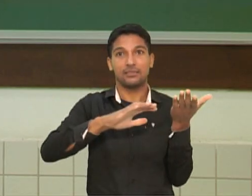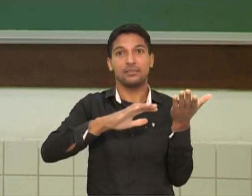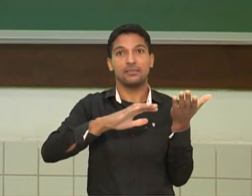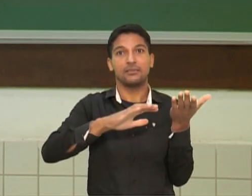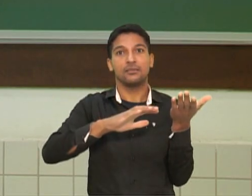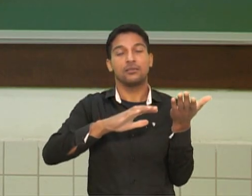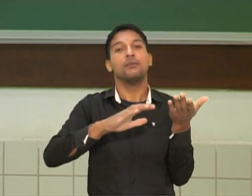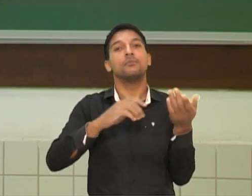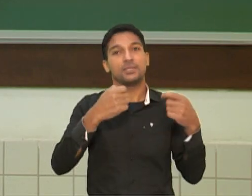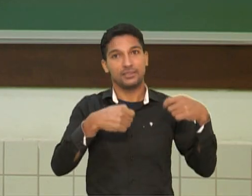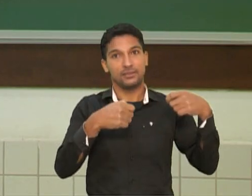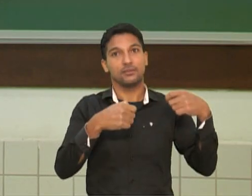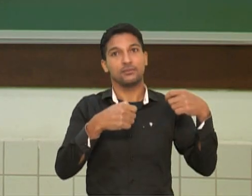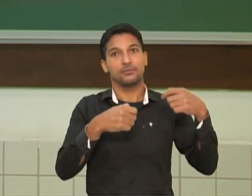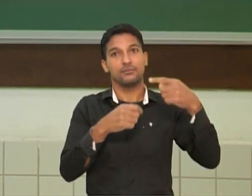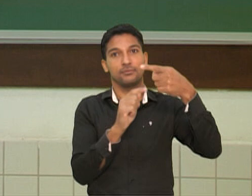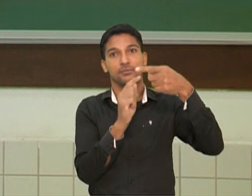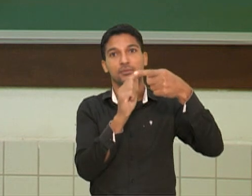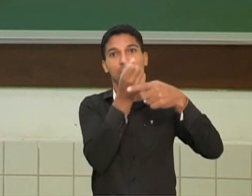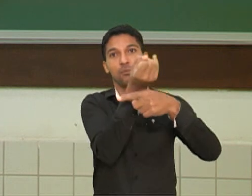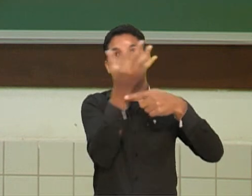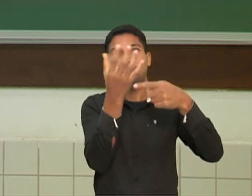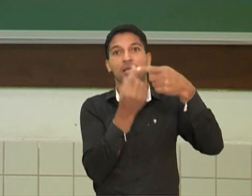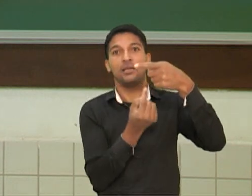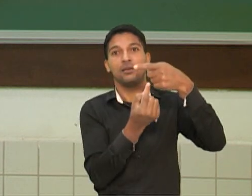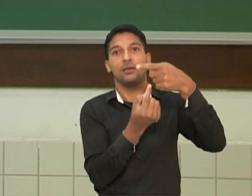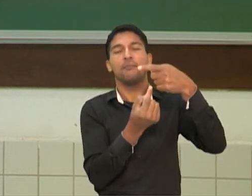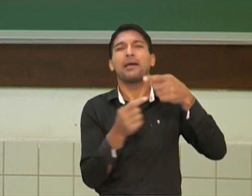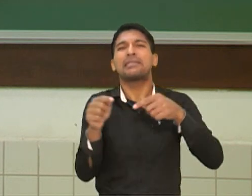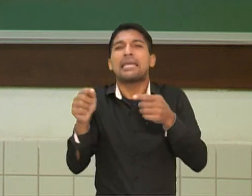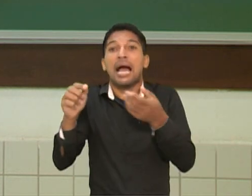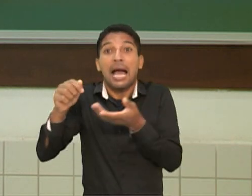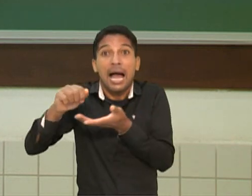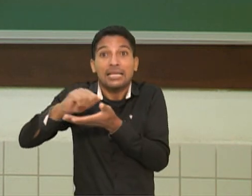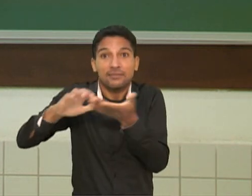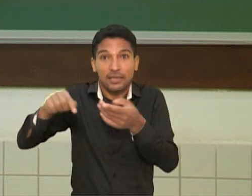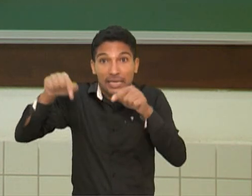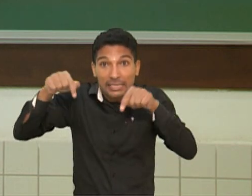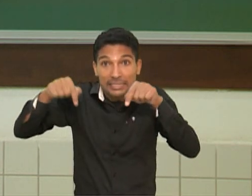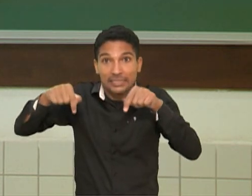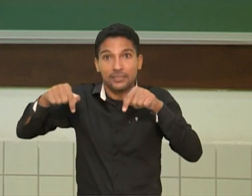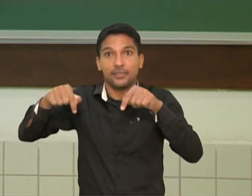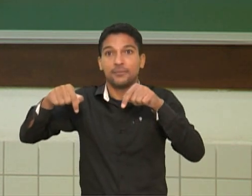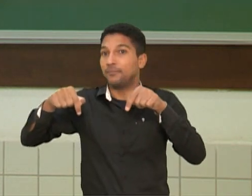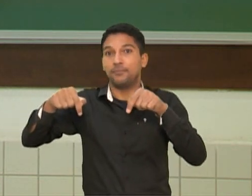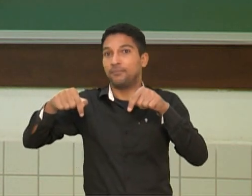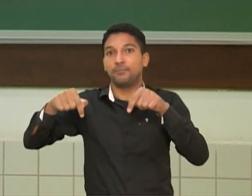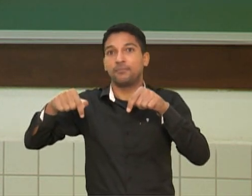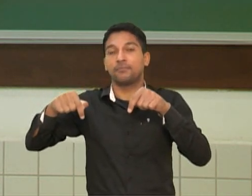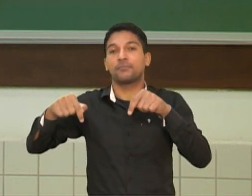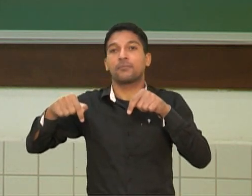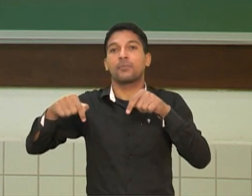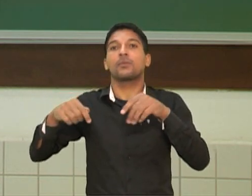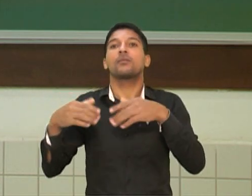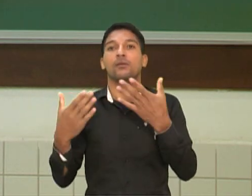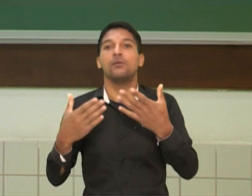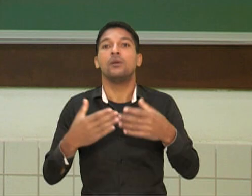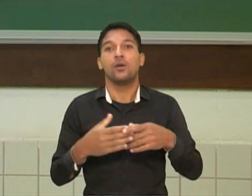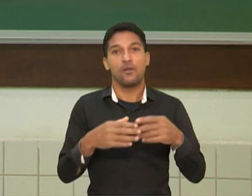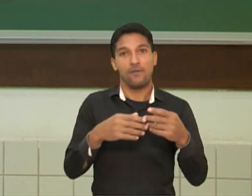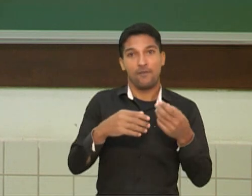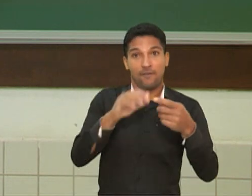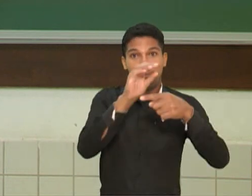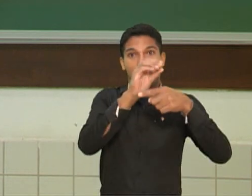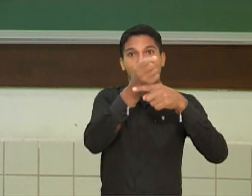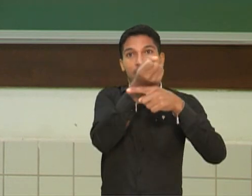escrito, é 1, porque toda fração representa uma divisão. E todo número dividido por 1 é igual a ele mesmo,